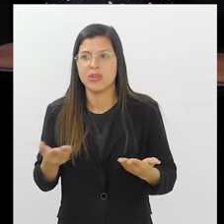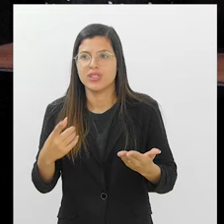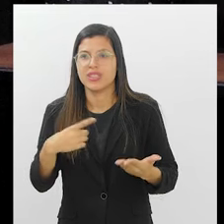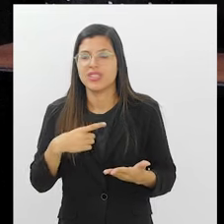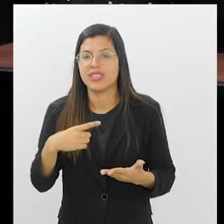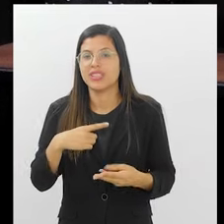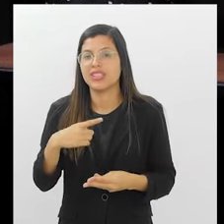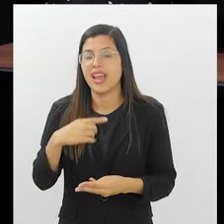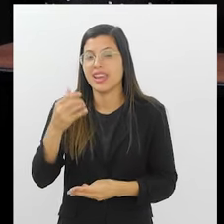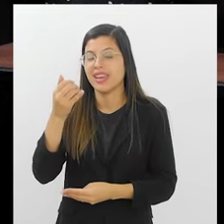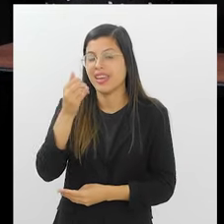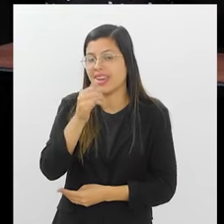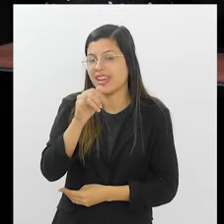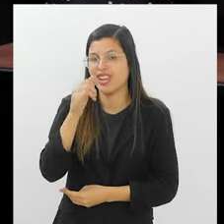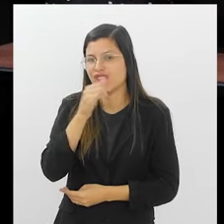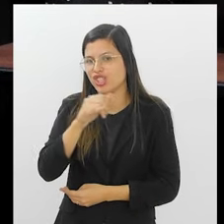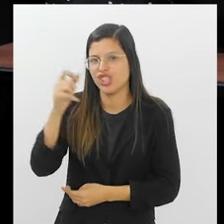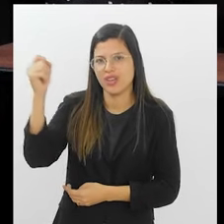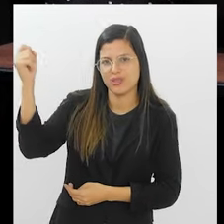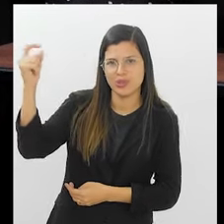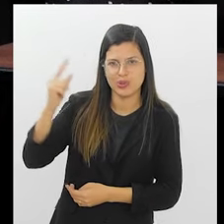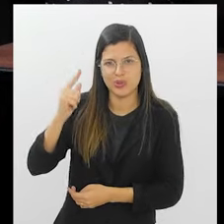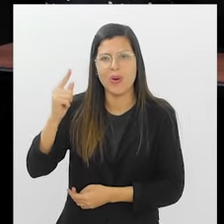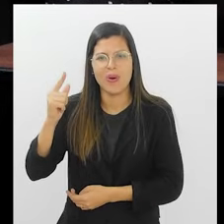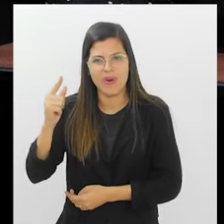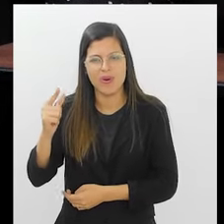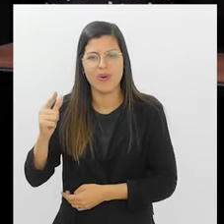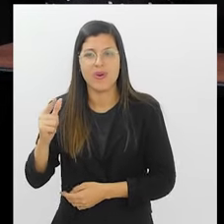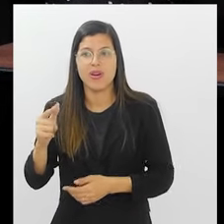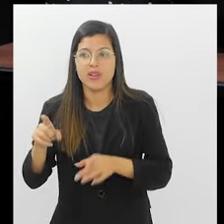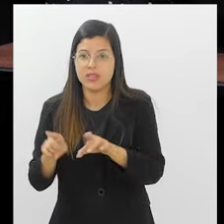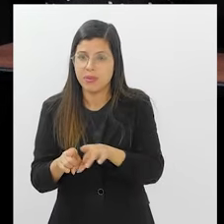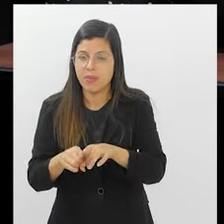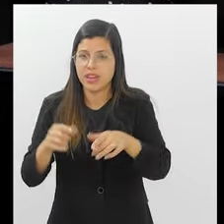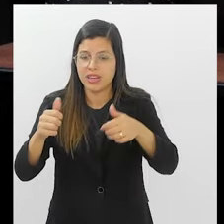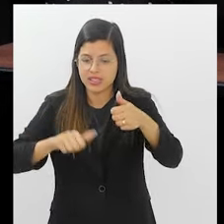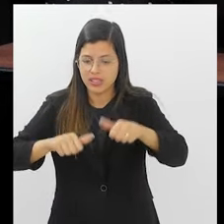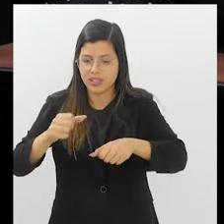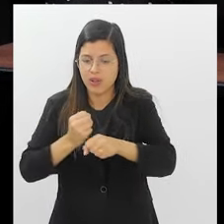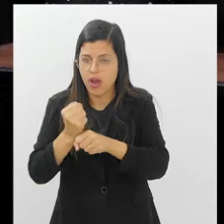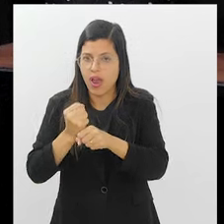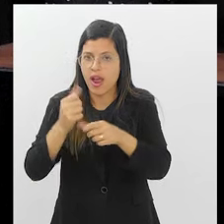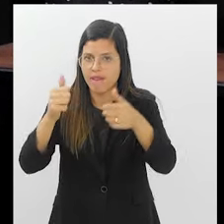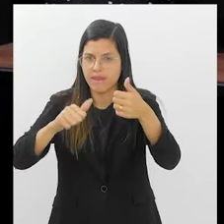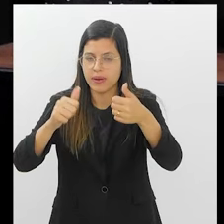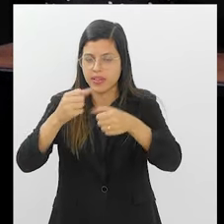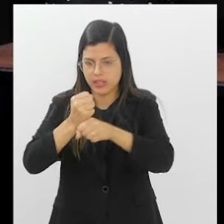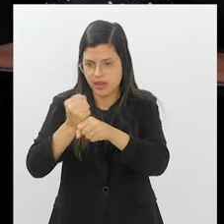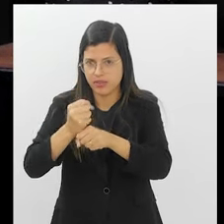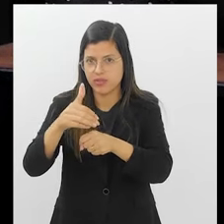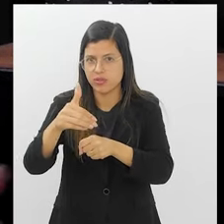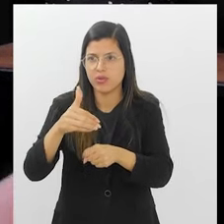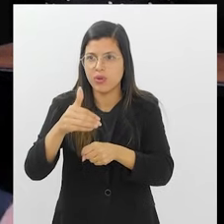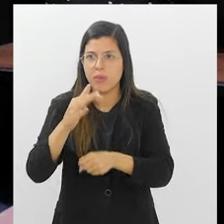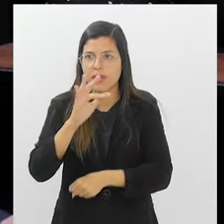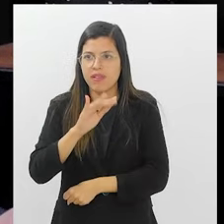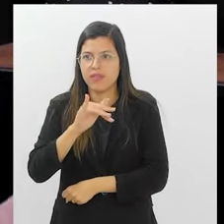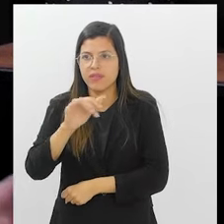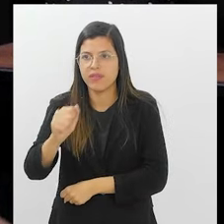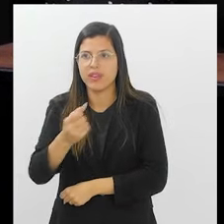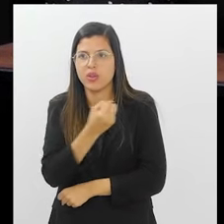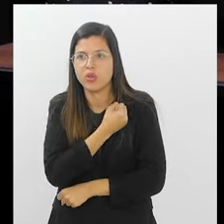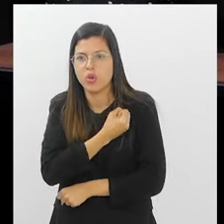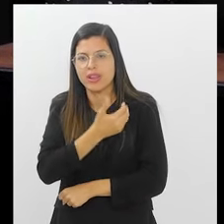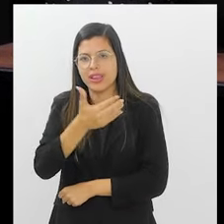tem energia solar na nossa instituição. Sim. Fomos avaliados também esse ano pela FIA. Ano passado tiramos nota